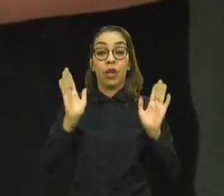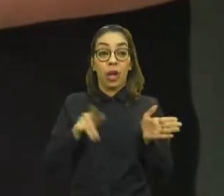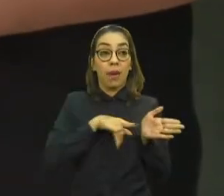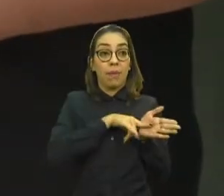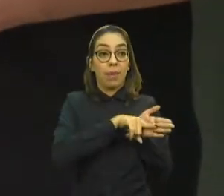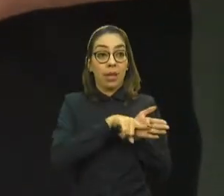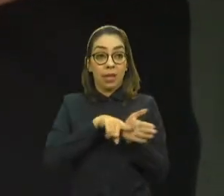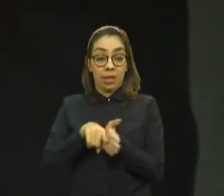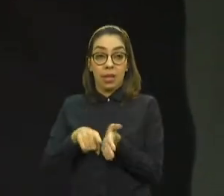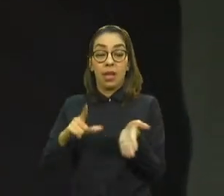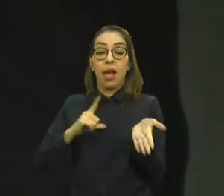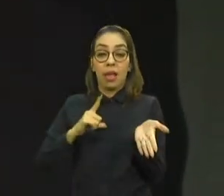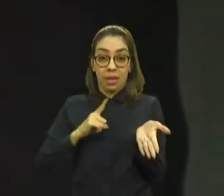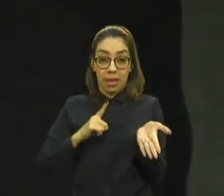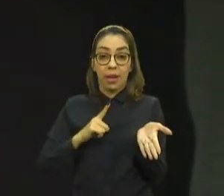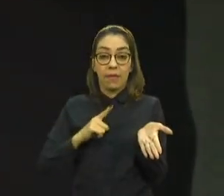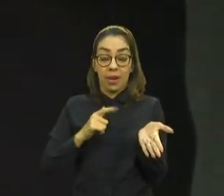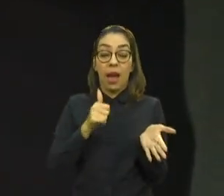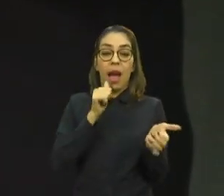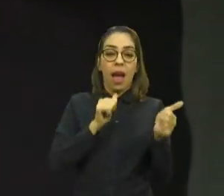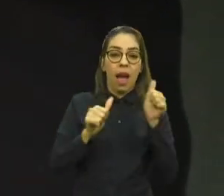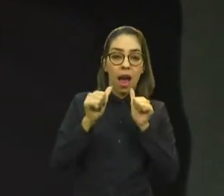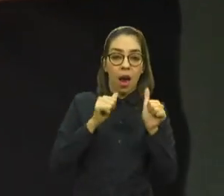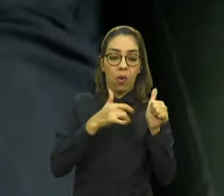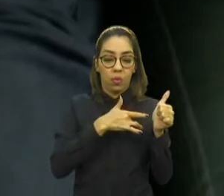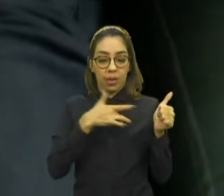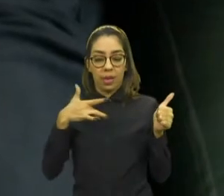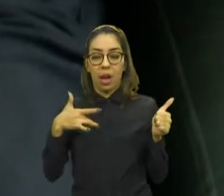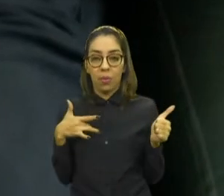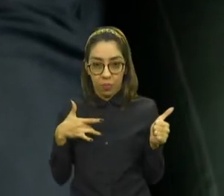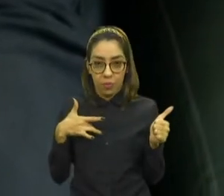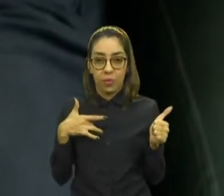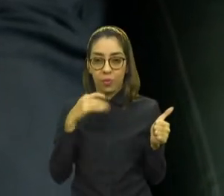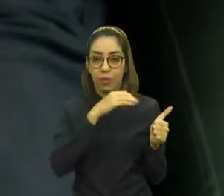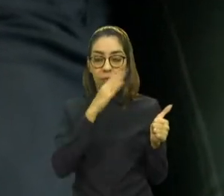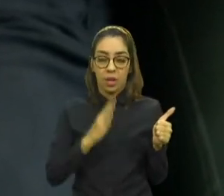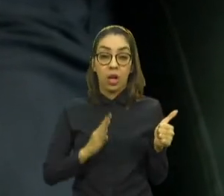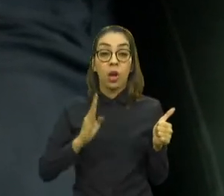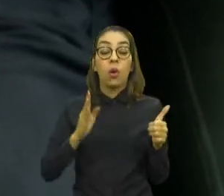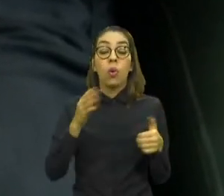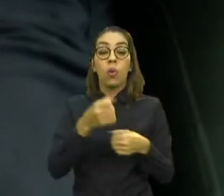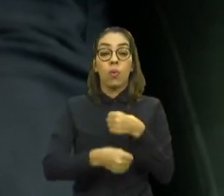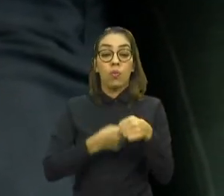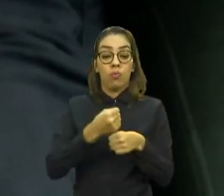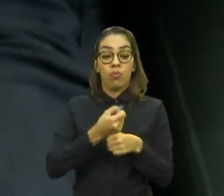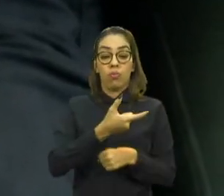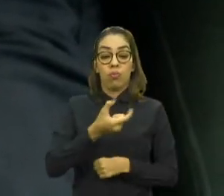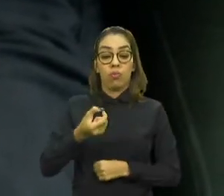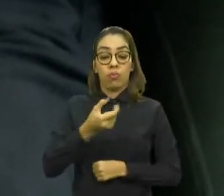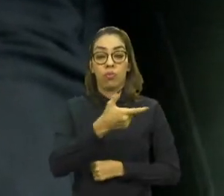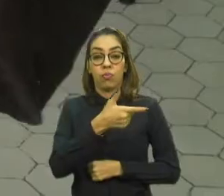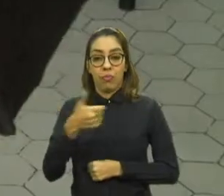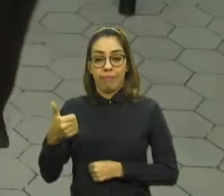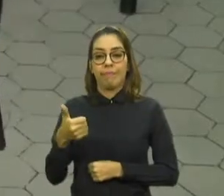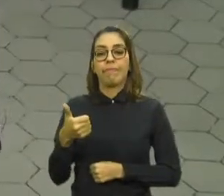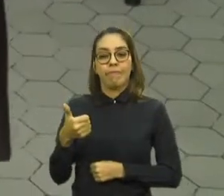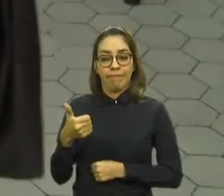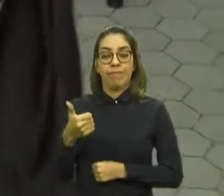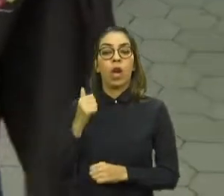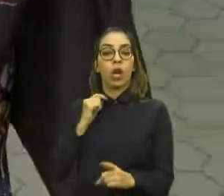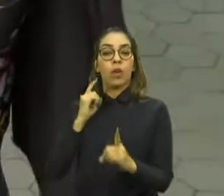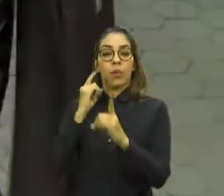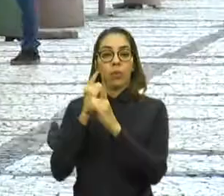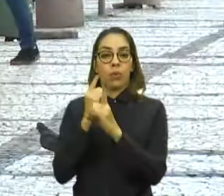publicação Álcool e Saúde dos Brasileiros, o panorama de 2021 indicou a tendência de redução